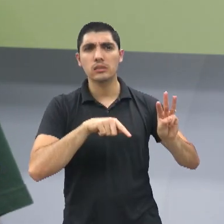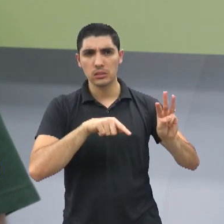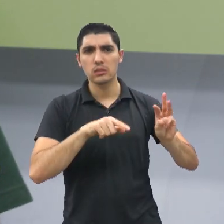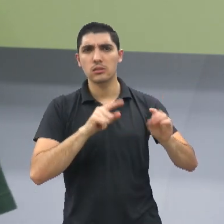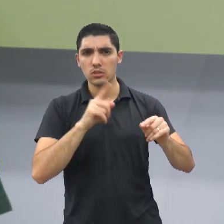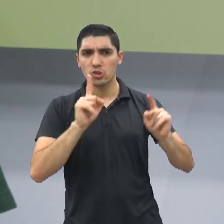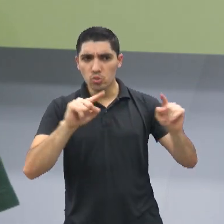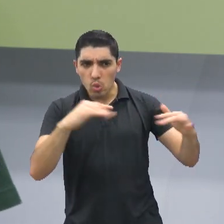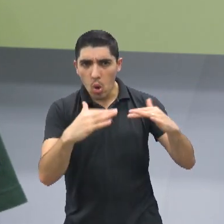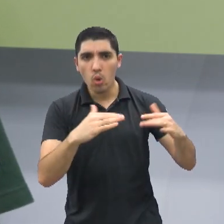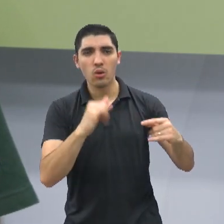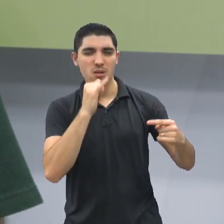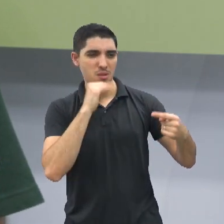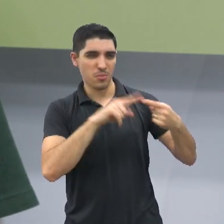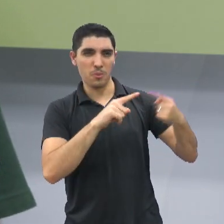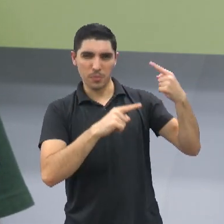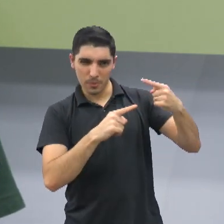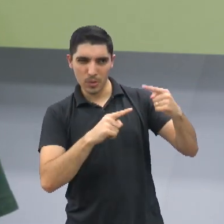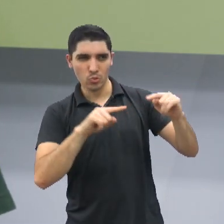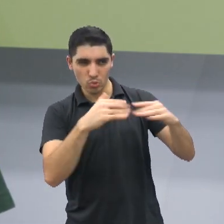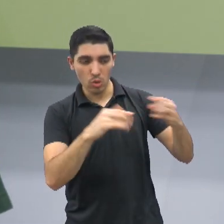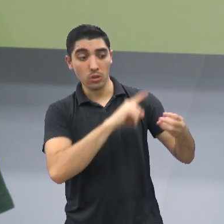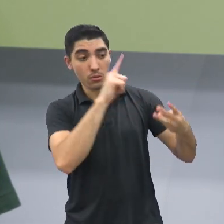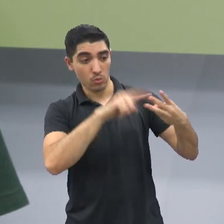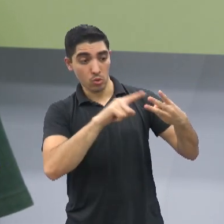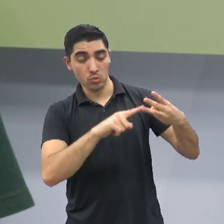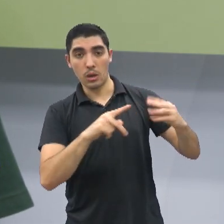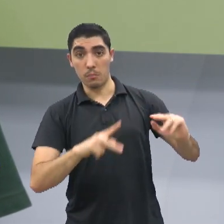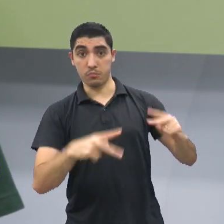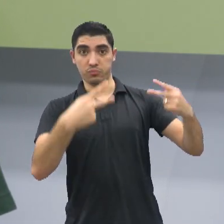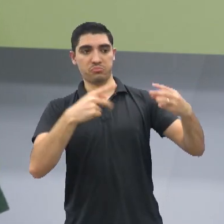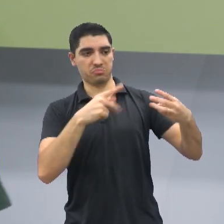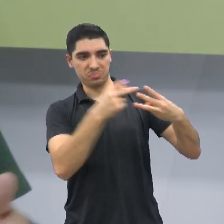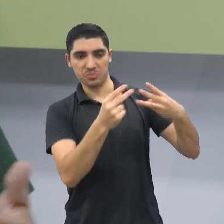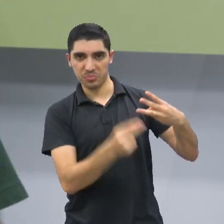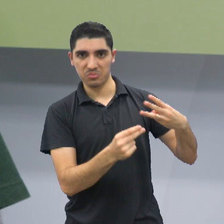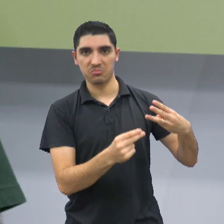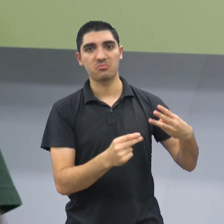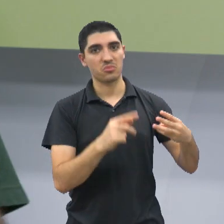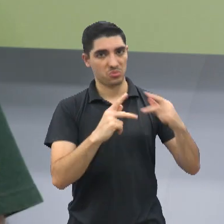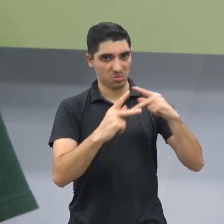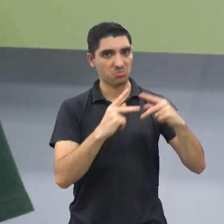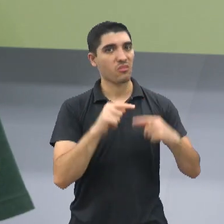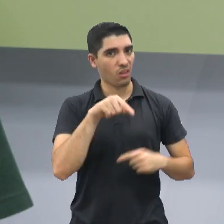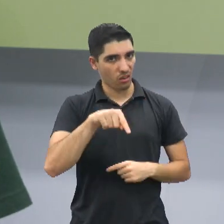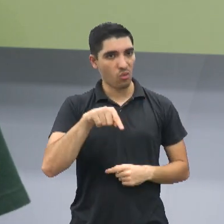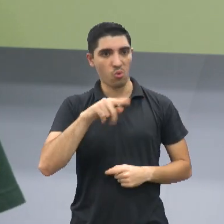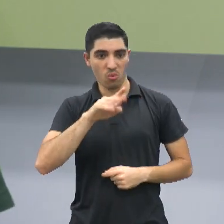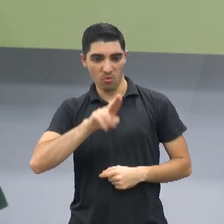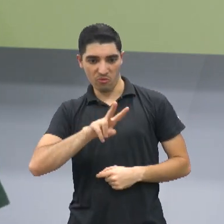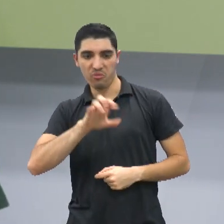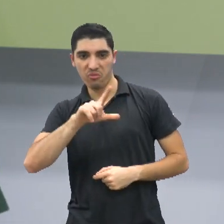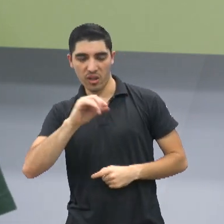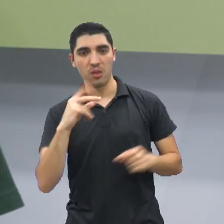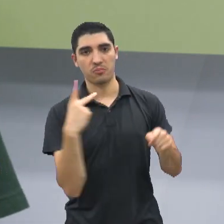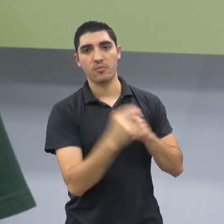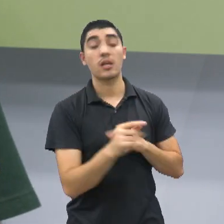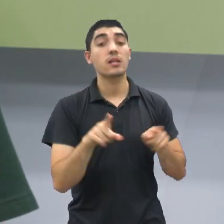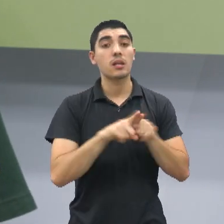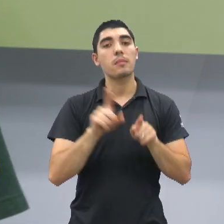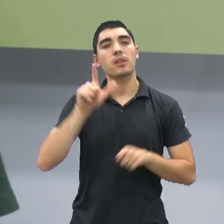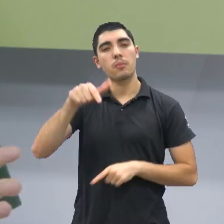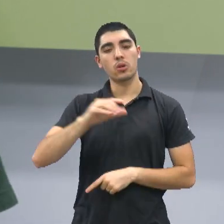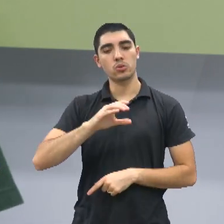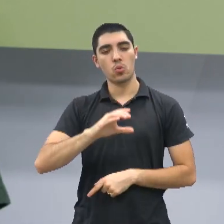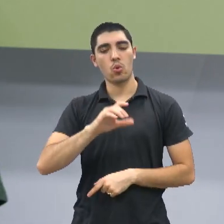nas quartas de final né então Eh o velo Clube realmente montou um bom time né e ainda foi reforçado pelo Caio mancha na fase final do